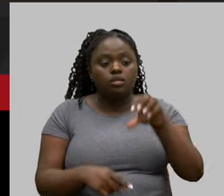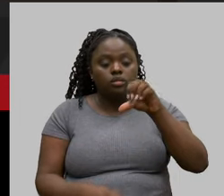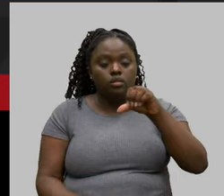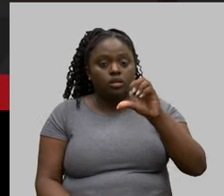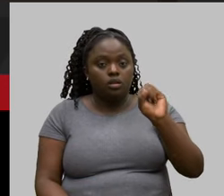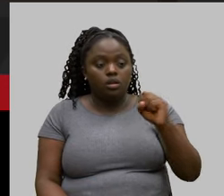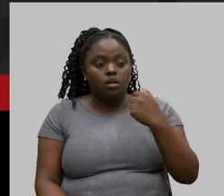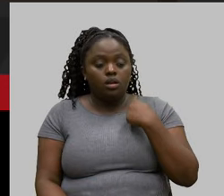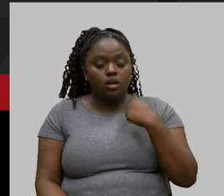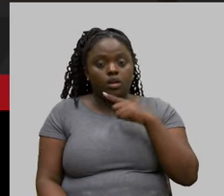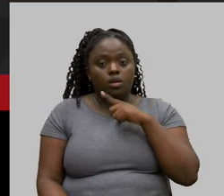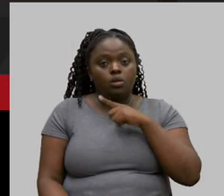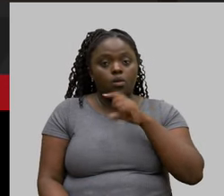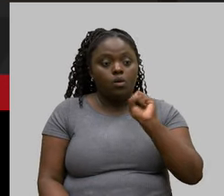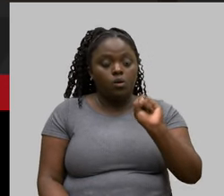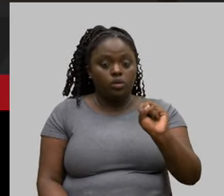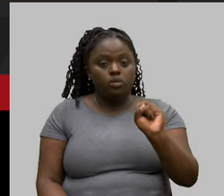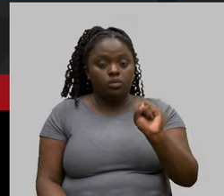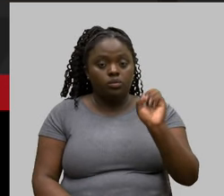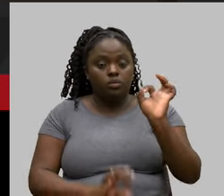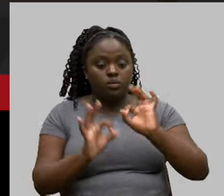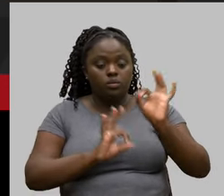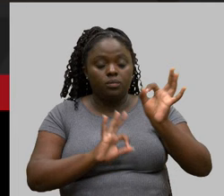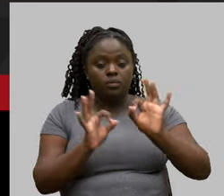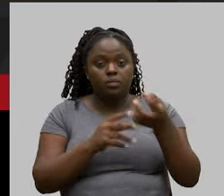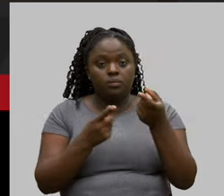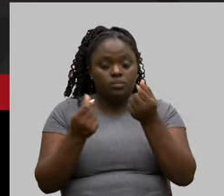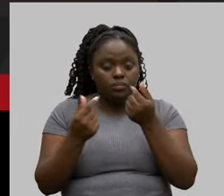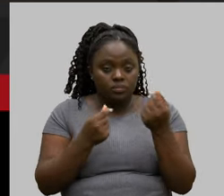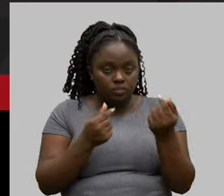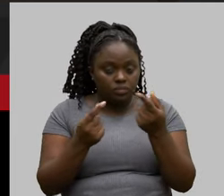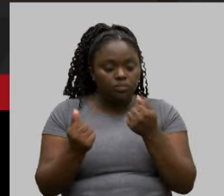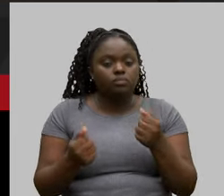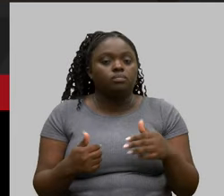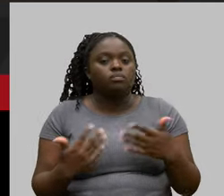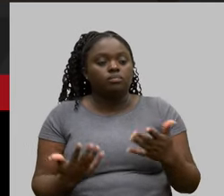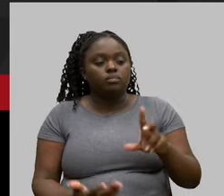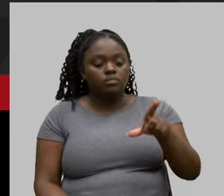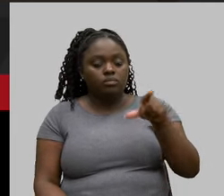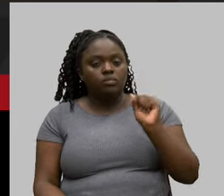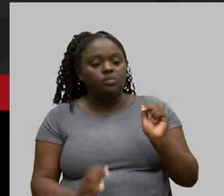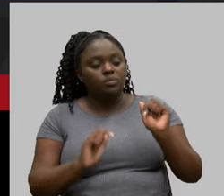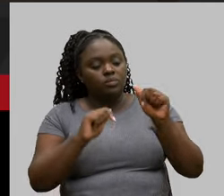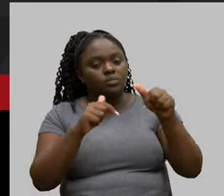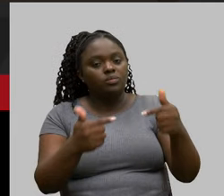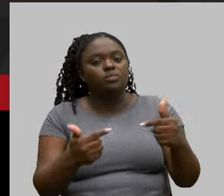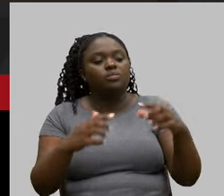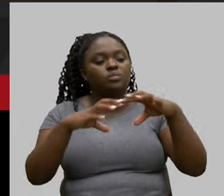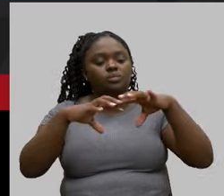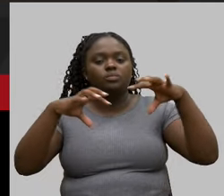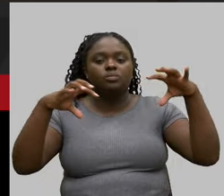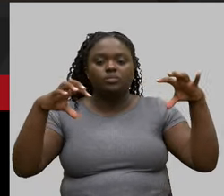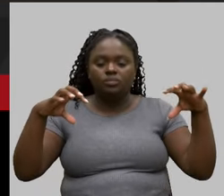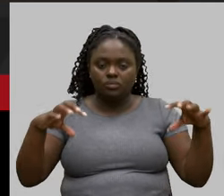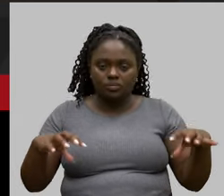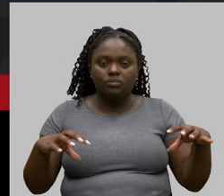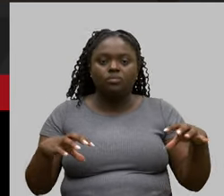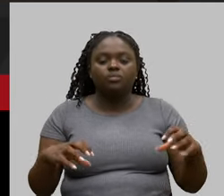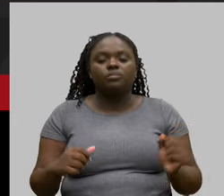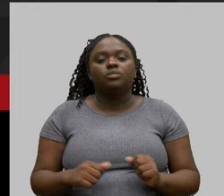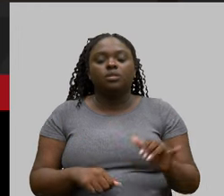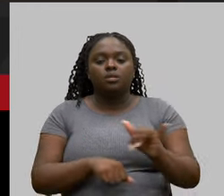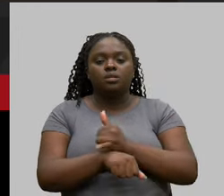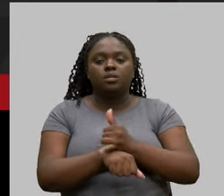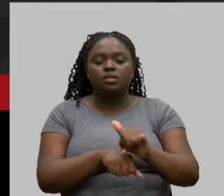tenho oito com plano financeiro Ou seja que optaram pela realização da segregação da massa que é uma forma de equacionamento de